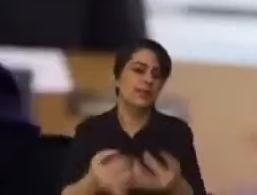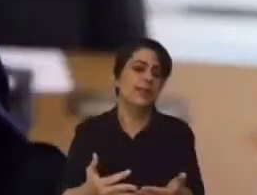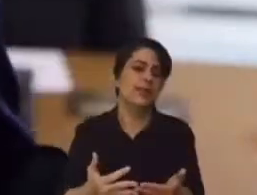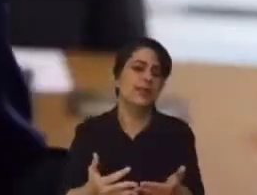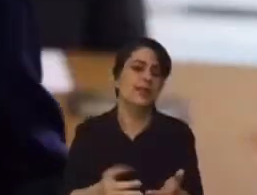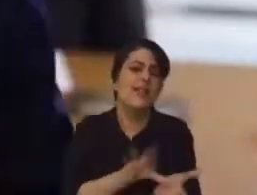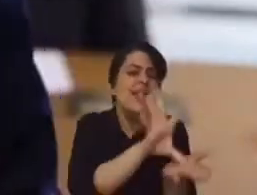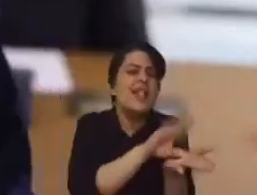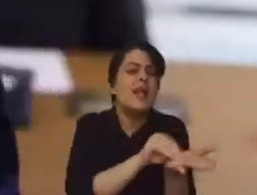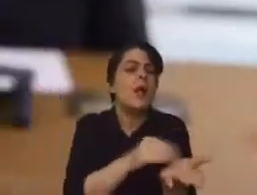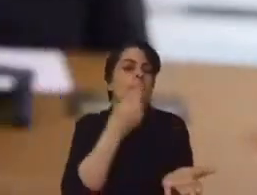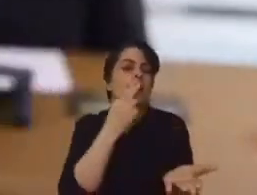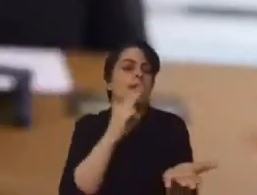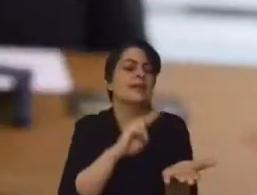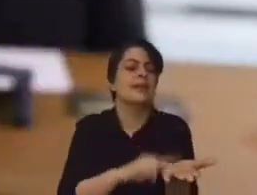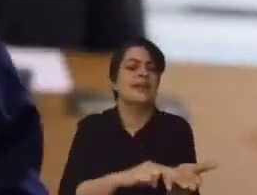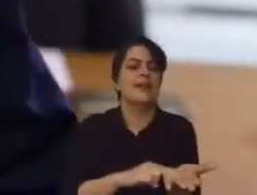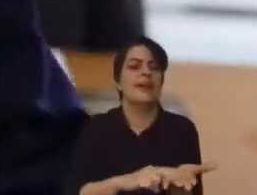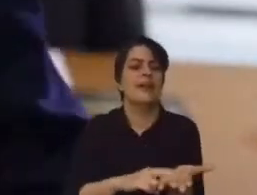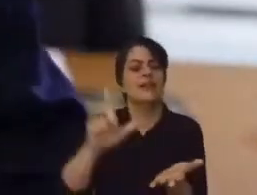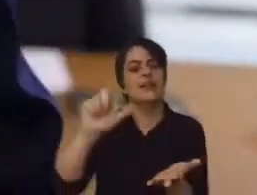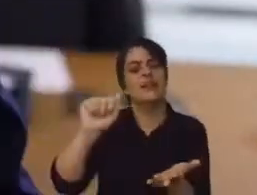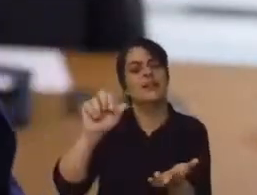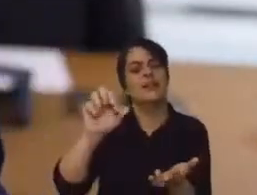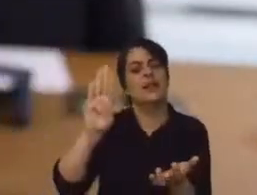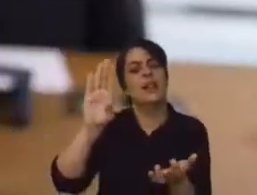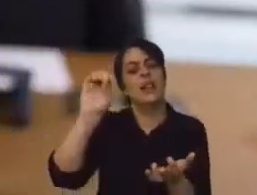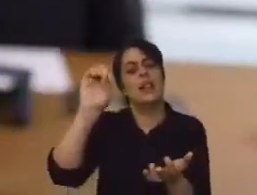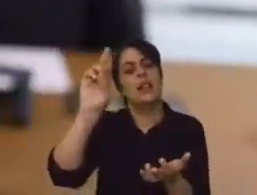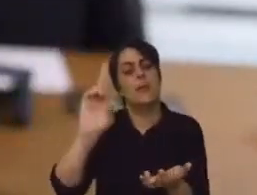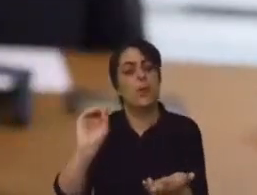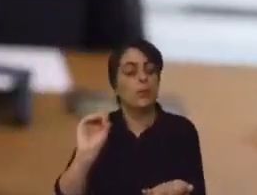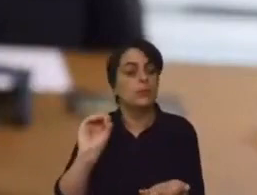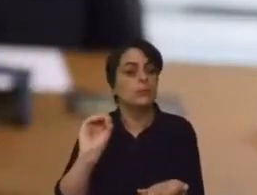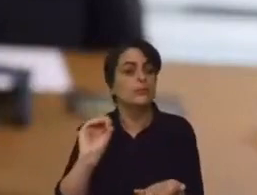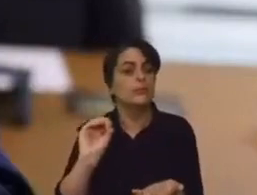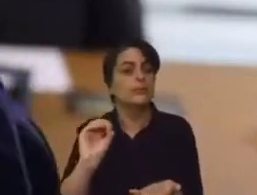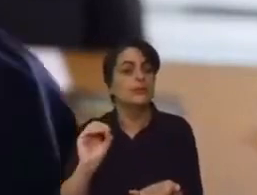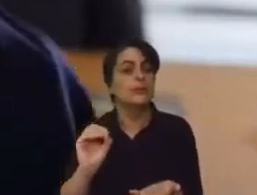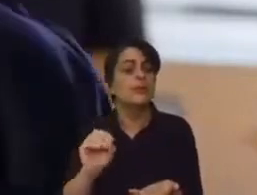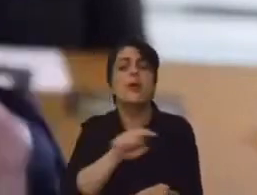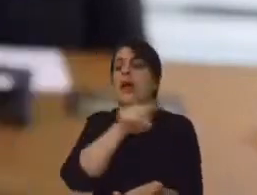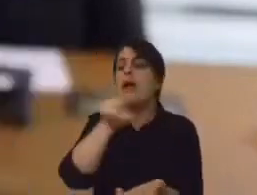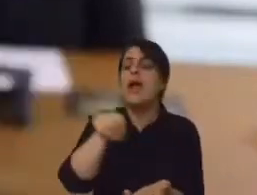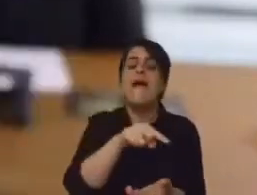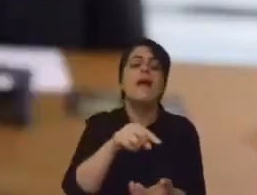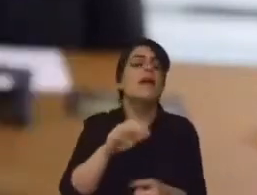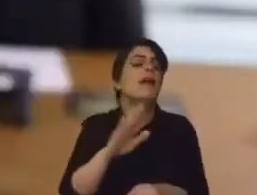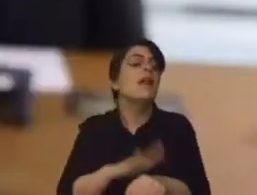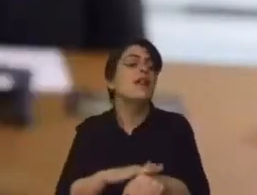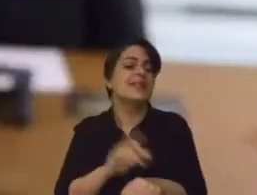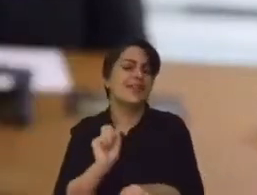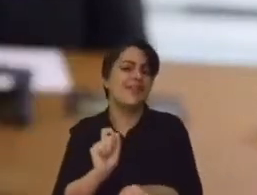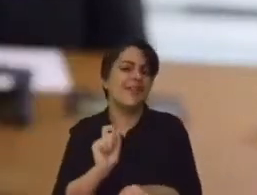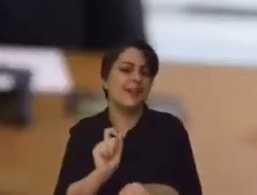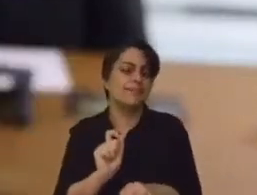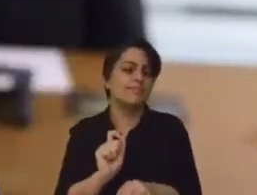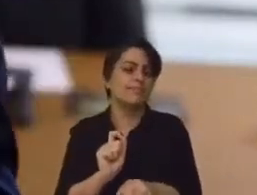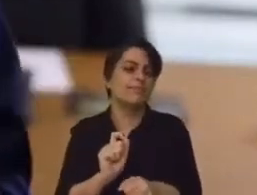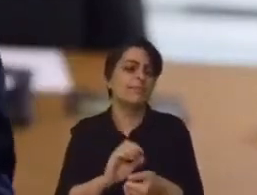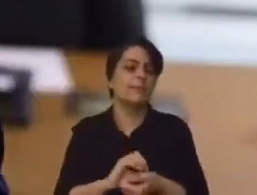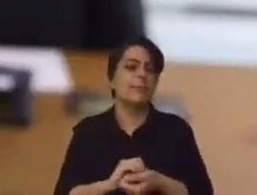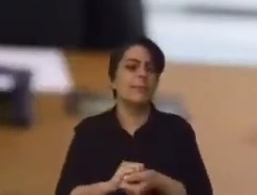era contra o imposto sindical. E o que, que eles fizeram? Eles destruíram